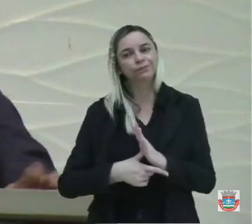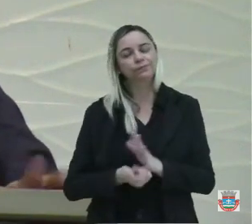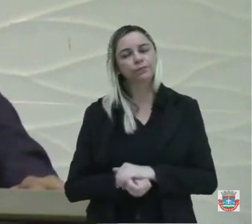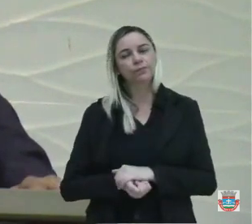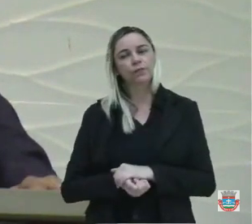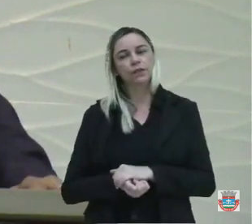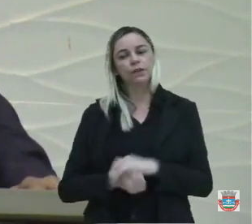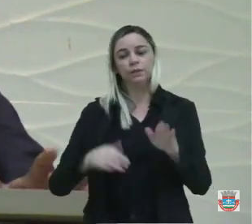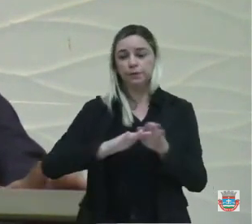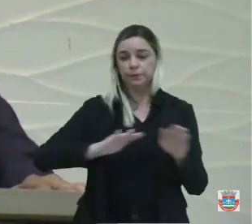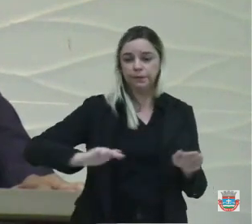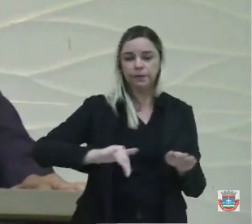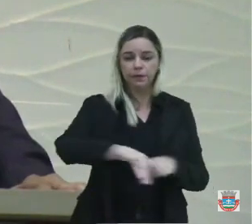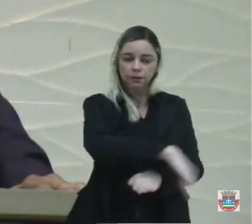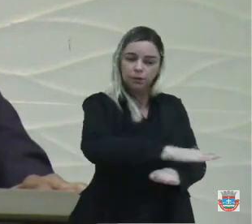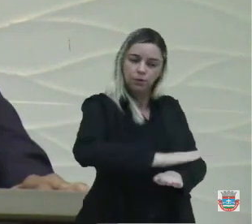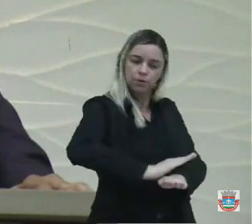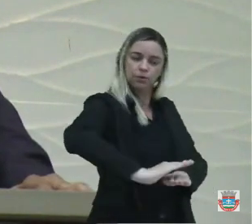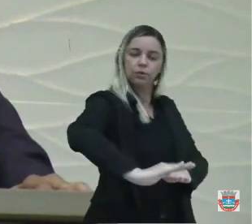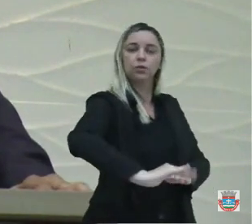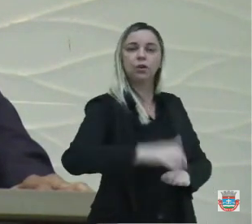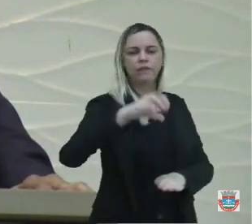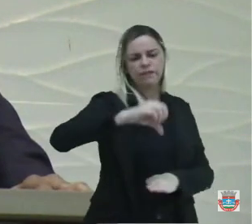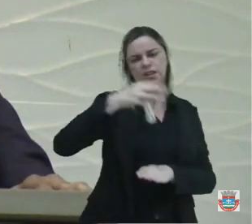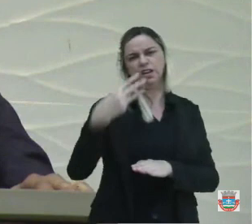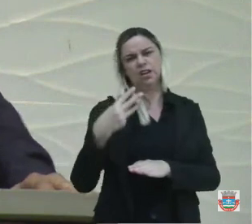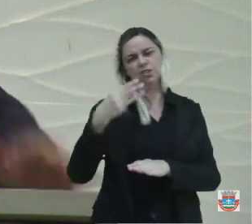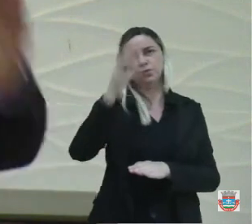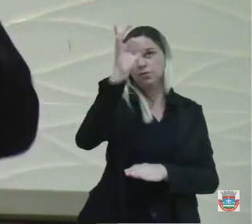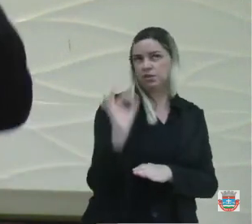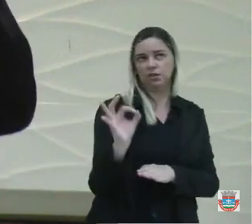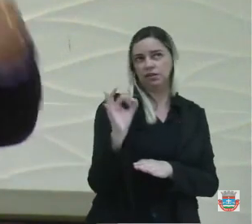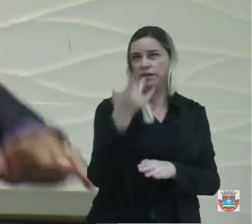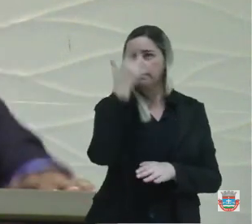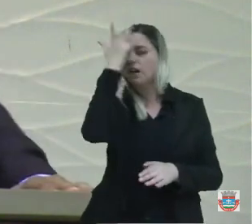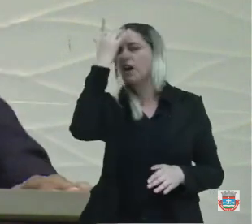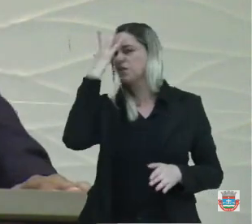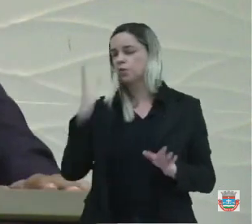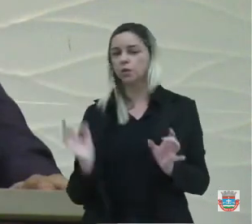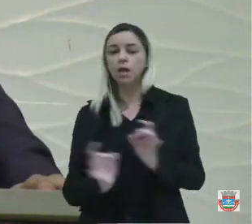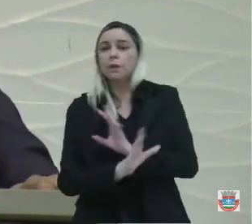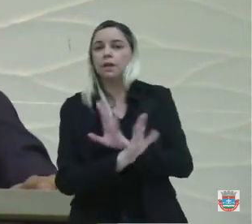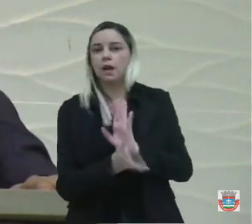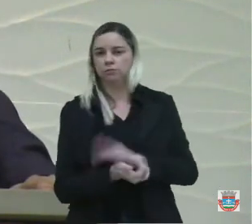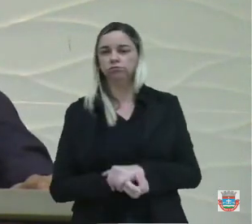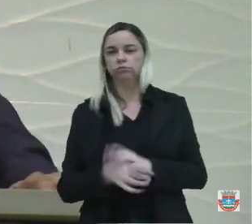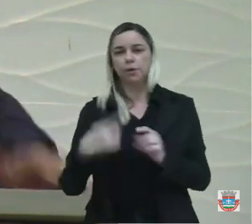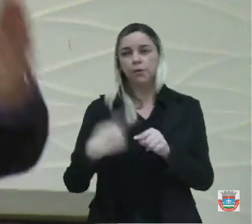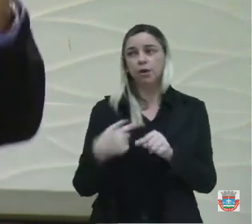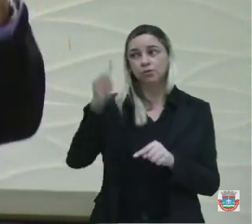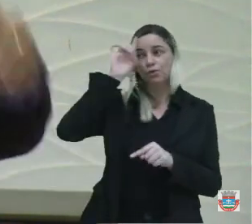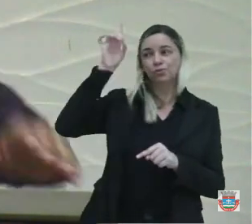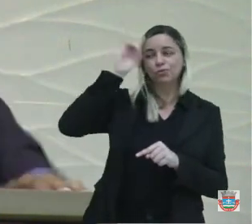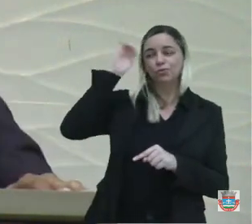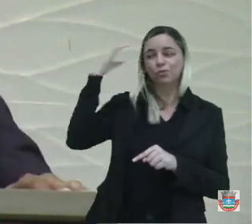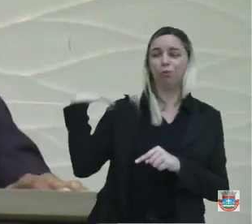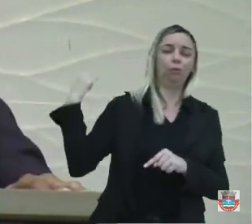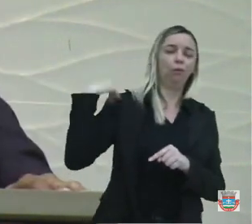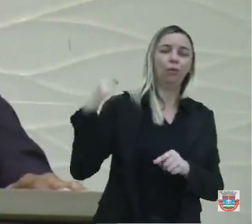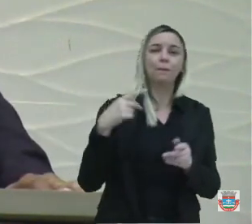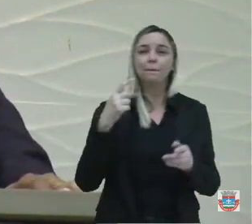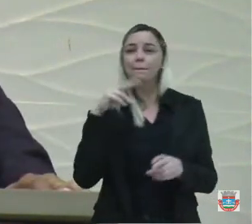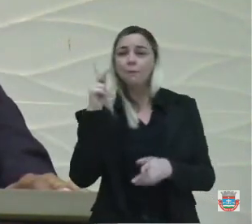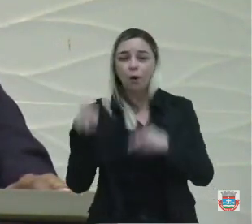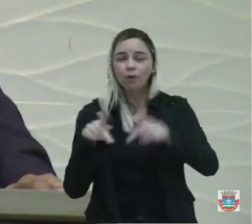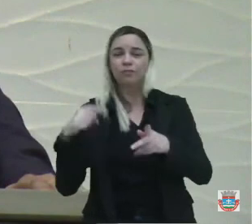calçou 93%, então está mais fácil de calçar aquele restante que todo dia o povo me cobra. Vamos ter fé em